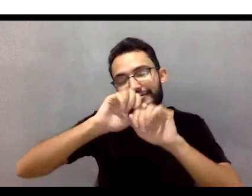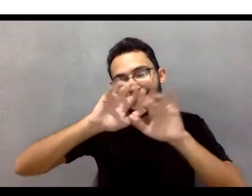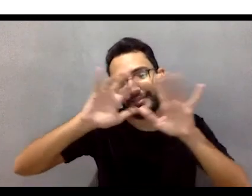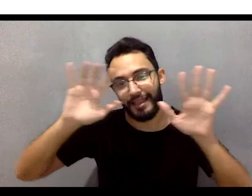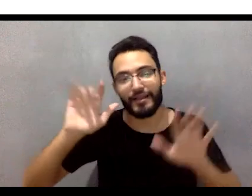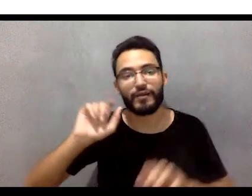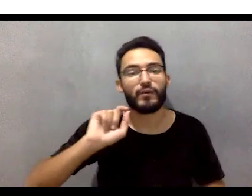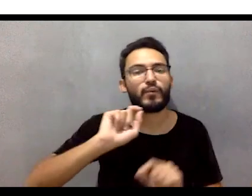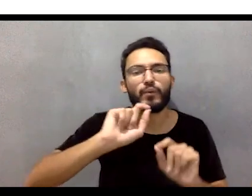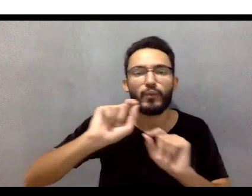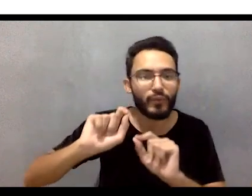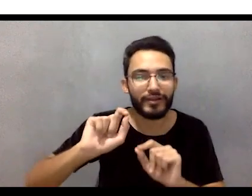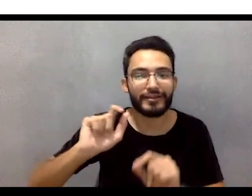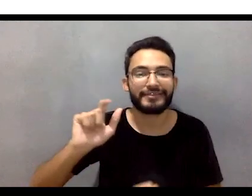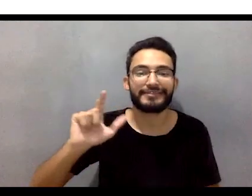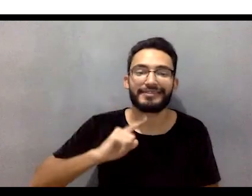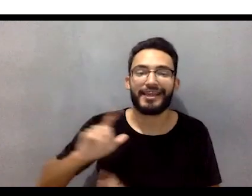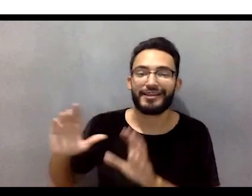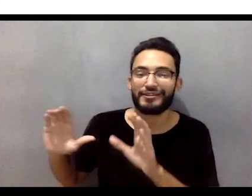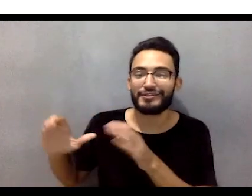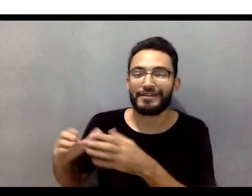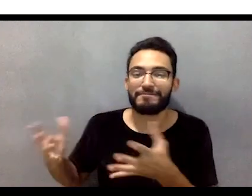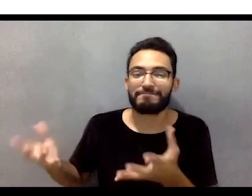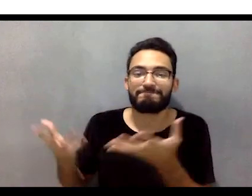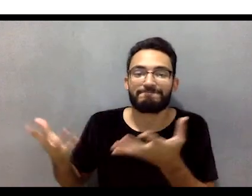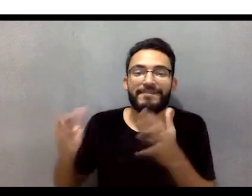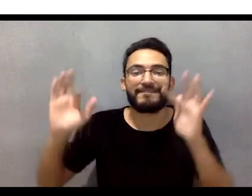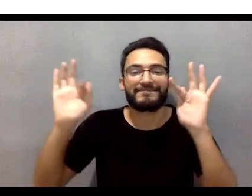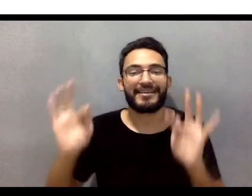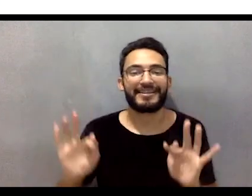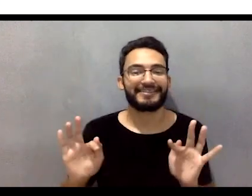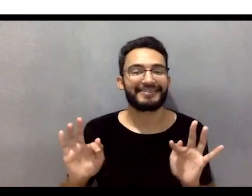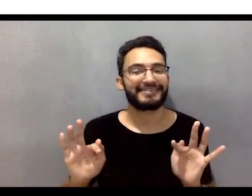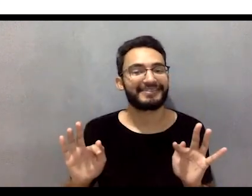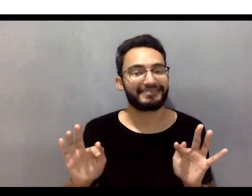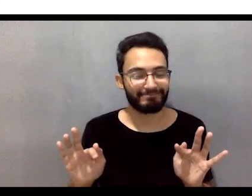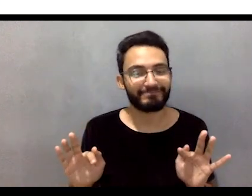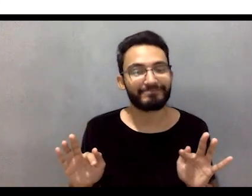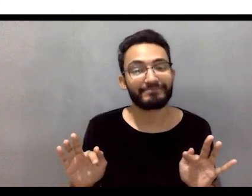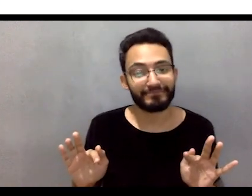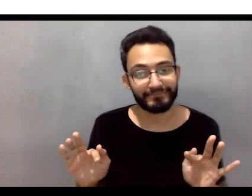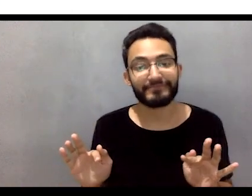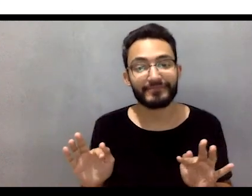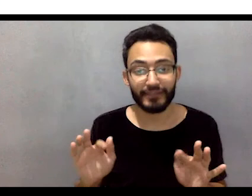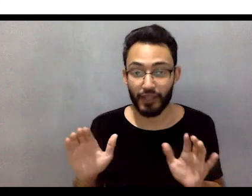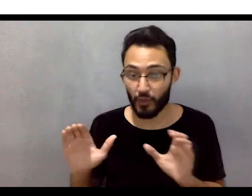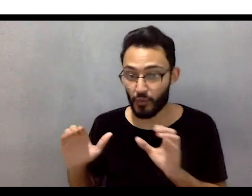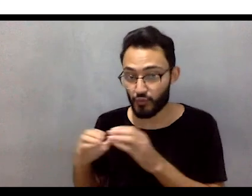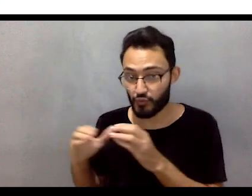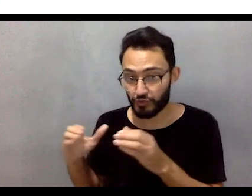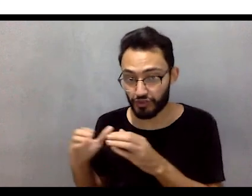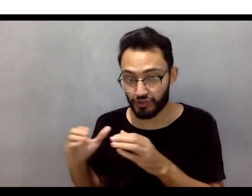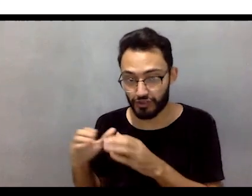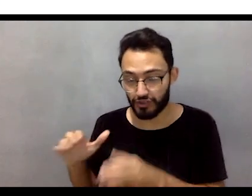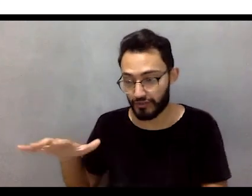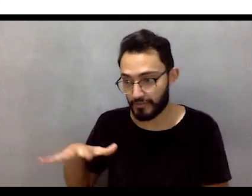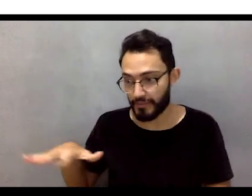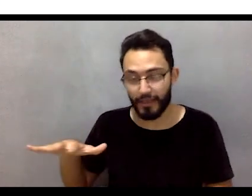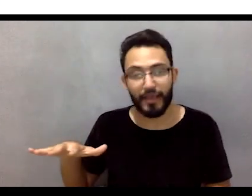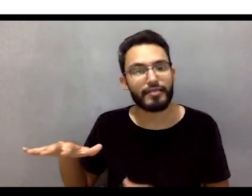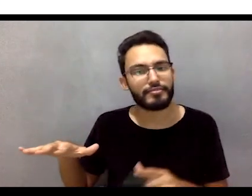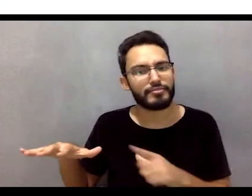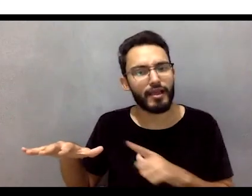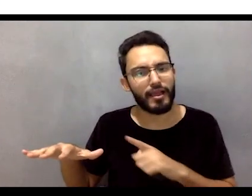é ter um time mais motivado e mais feliz. Então, o time, quando ele